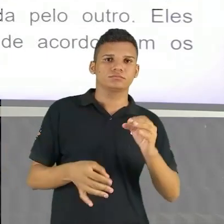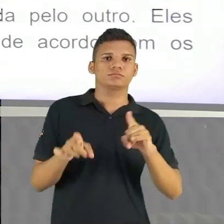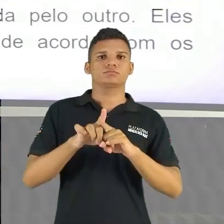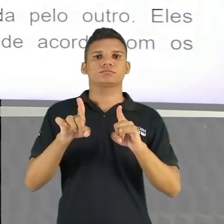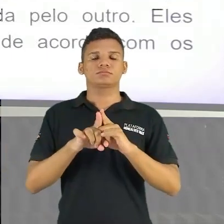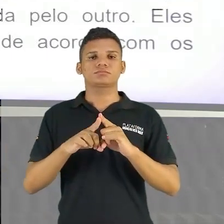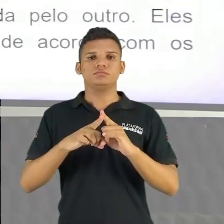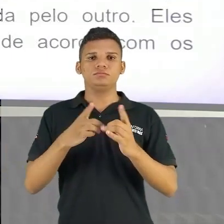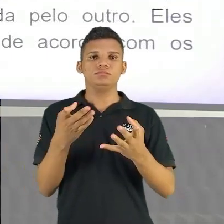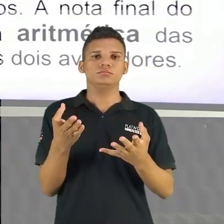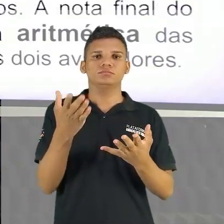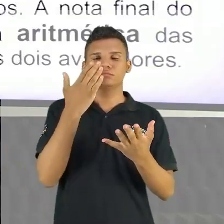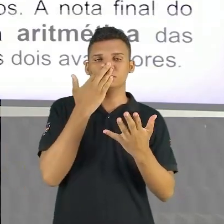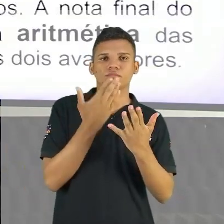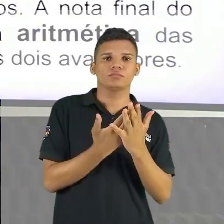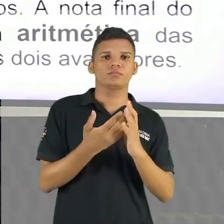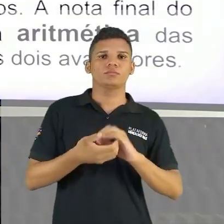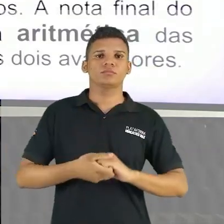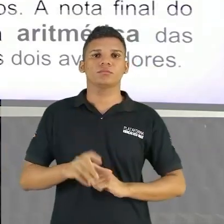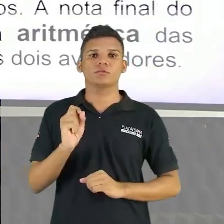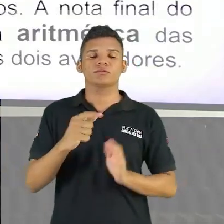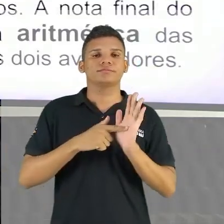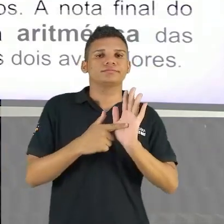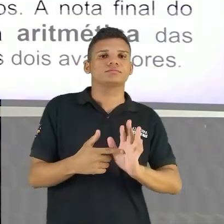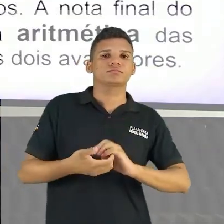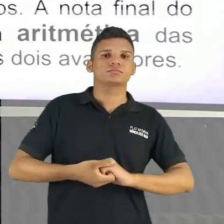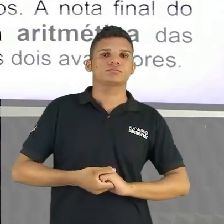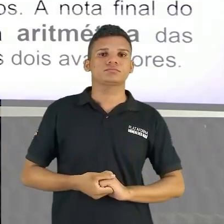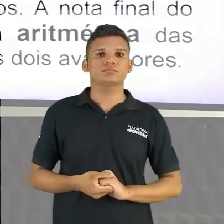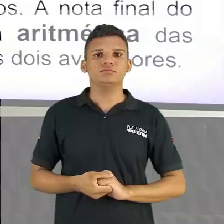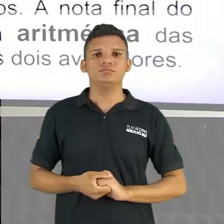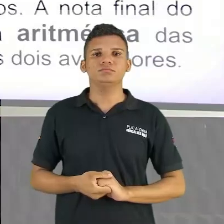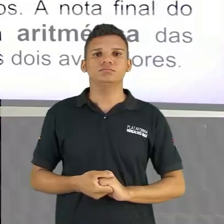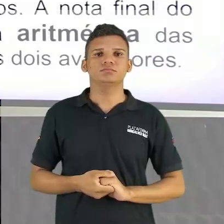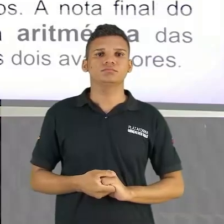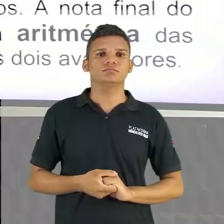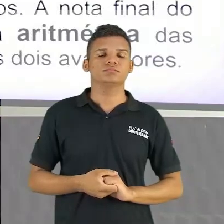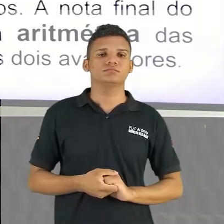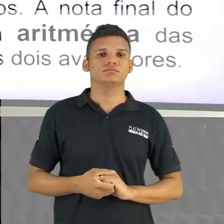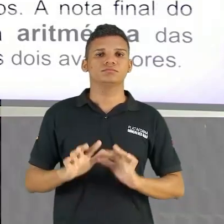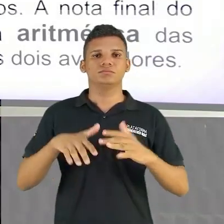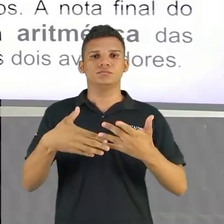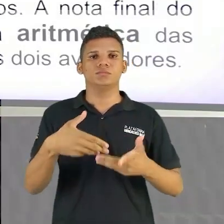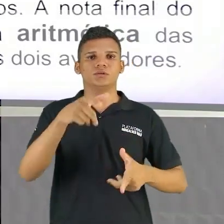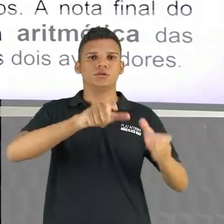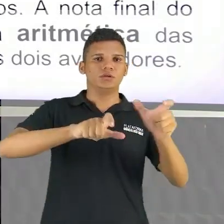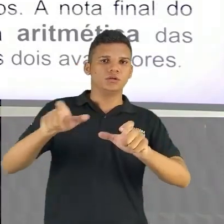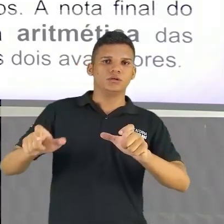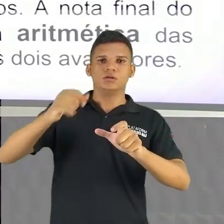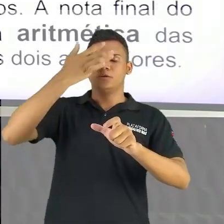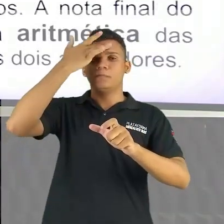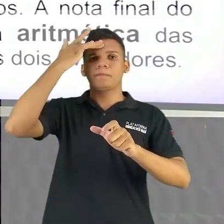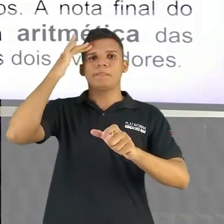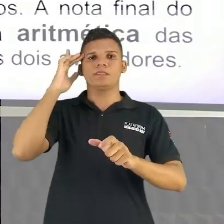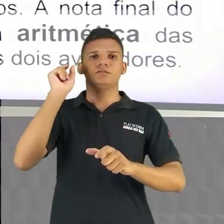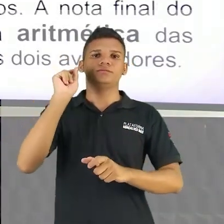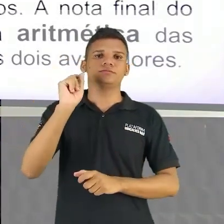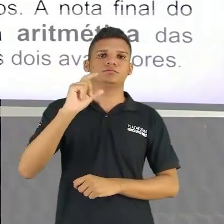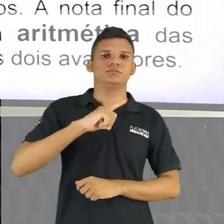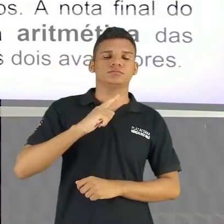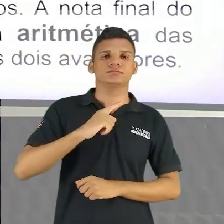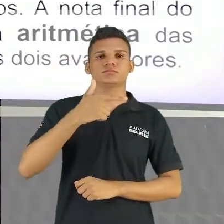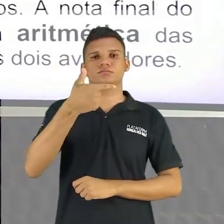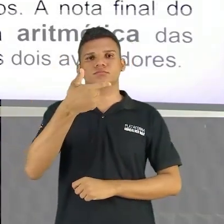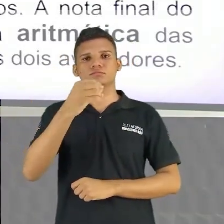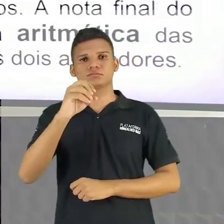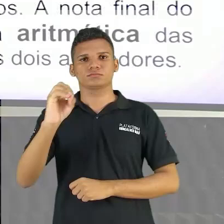exame Nacional apresenta uma outra coisa que nós também temos é que cada competência equivale ali a 200